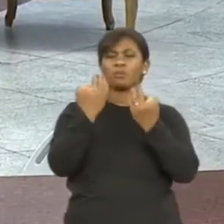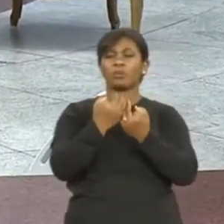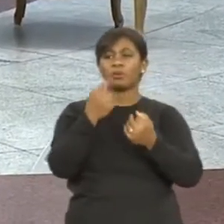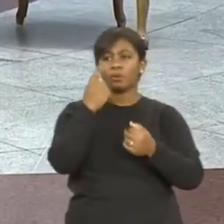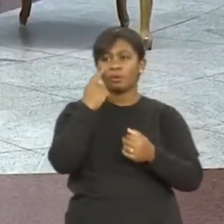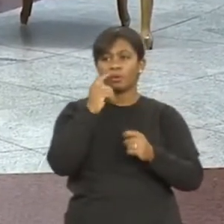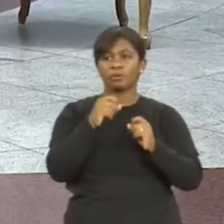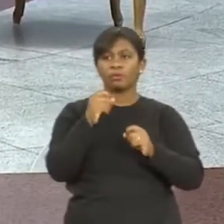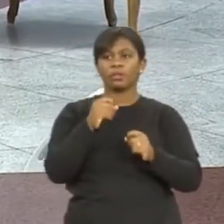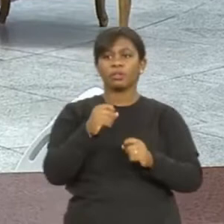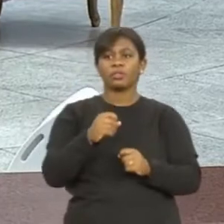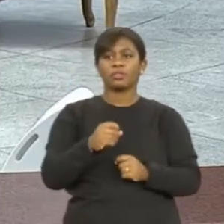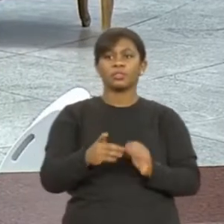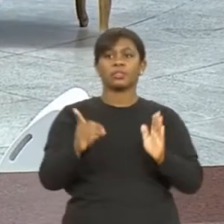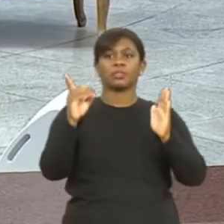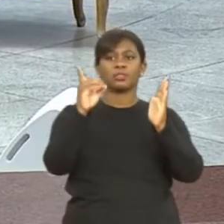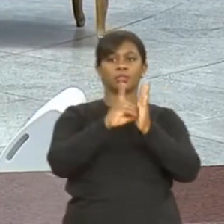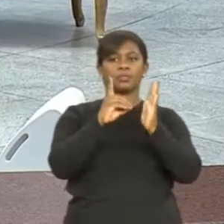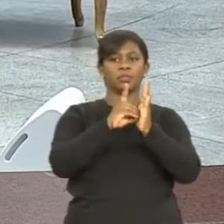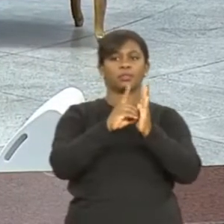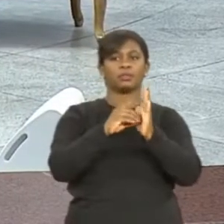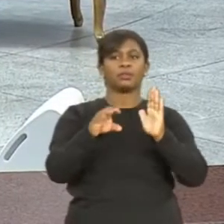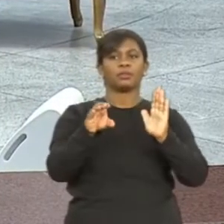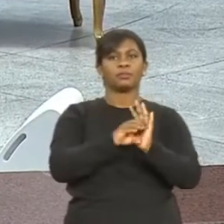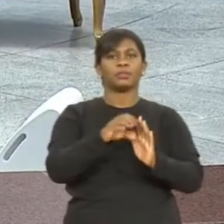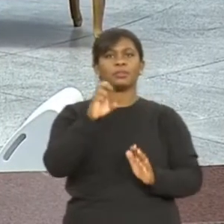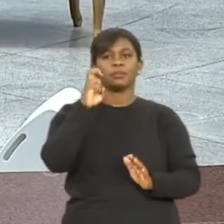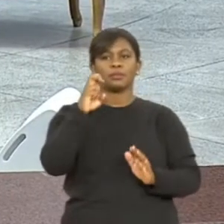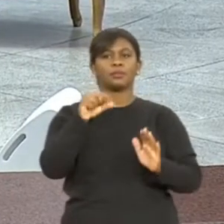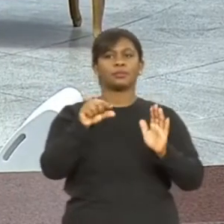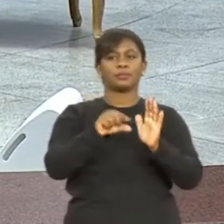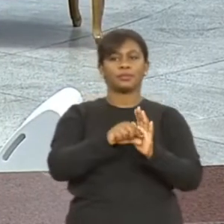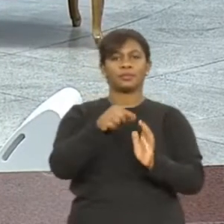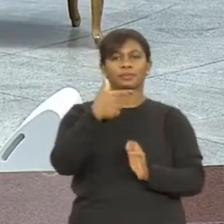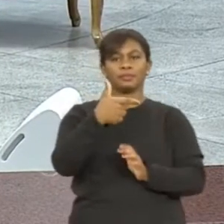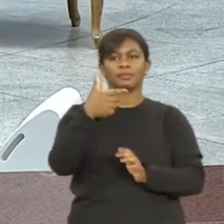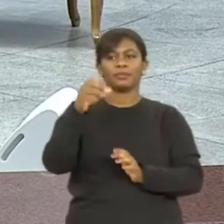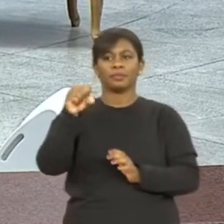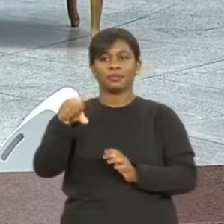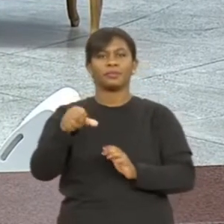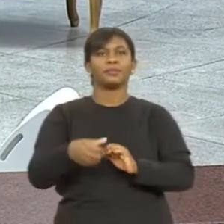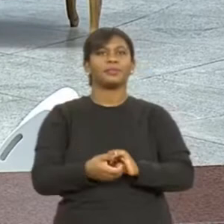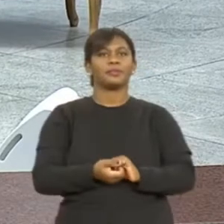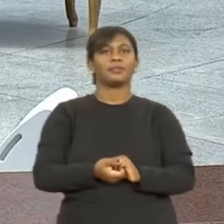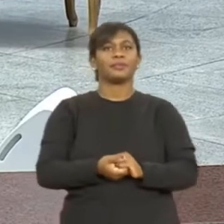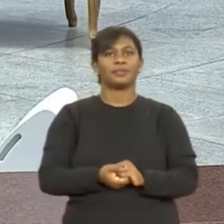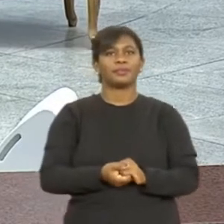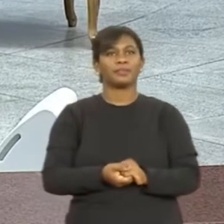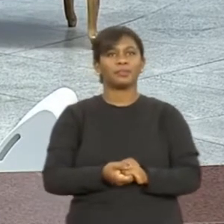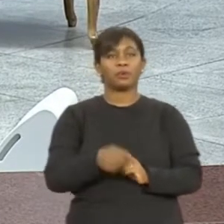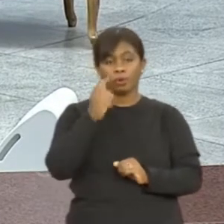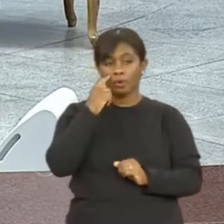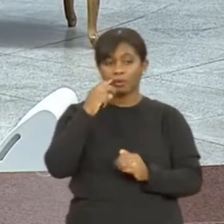Deuteronômio 5:29. Coloca aí, por favor, 5:29. Deuteronômio, leia comigo para você entender o que é que o temor